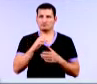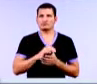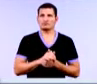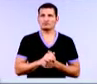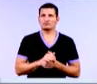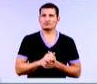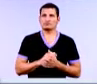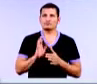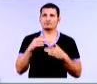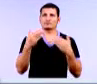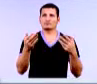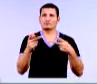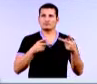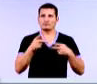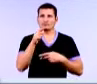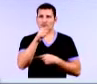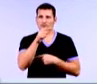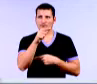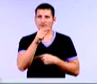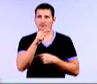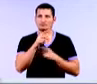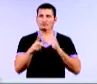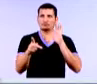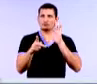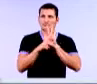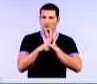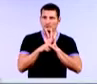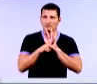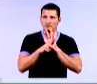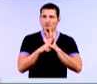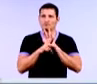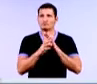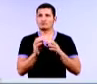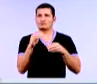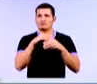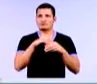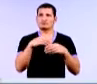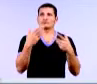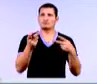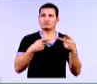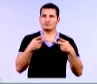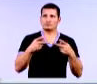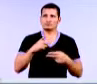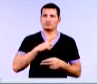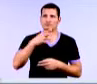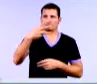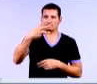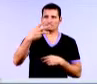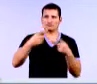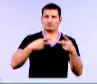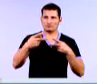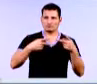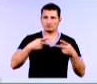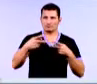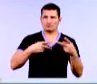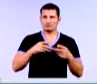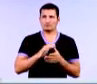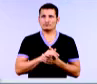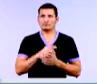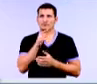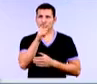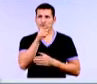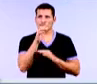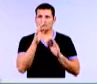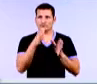é a qual projeto esta classe vai estar vinculada. Observem só, eu tenho 3 projetos. E aqui já